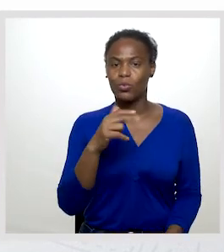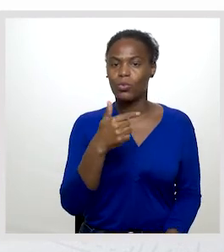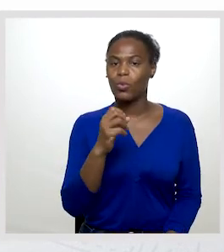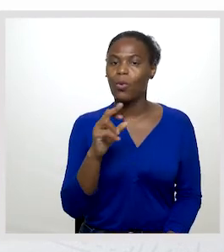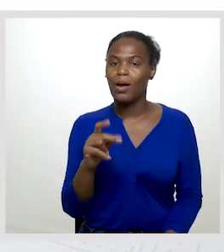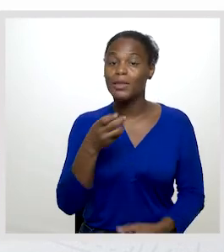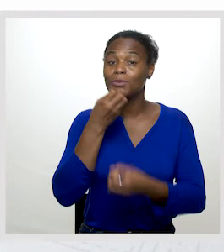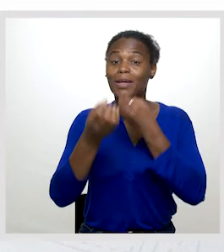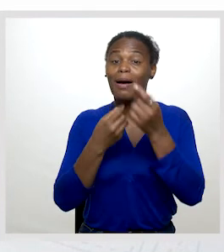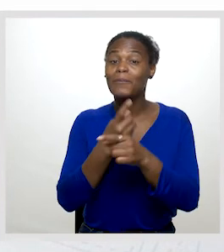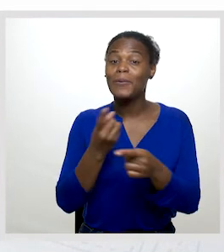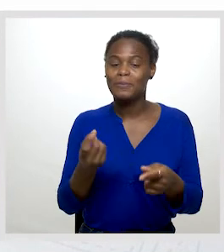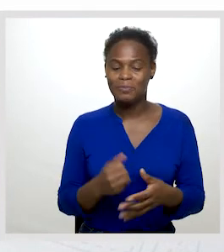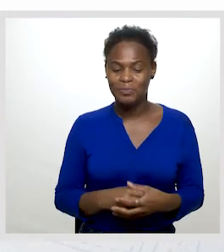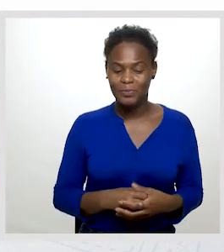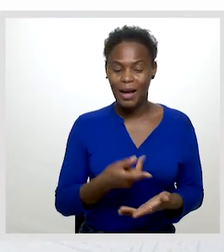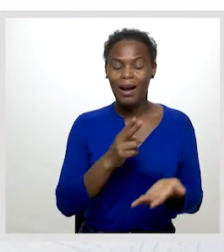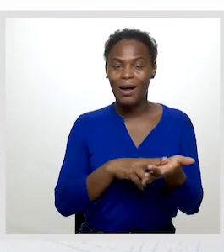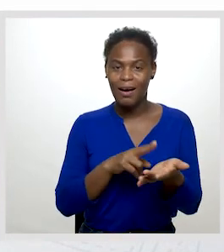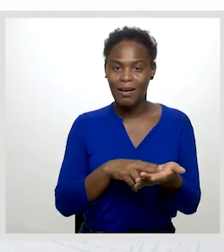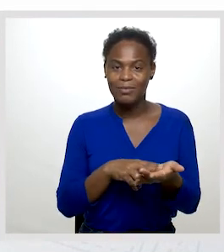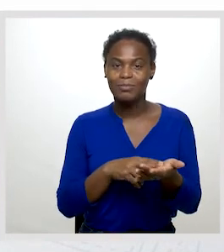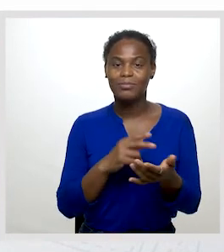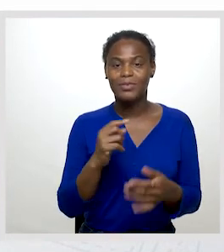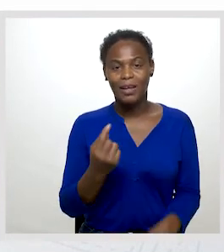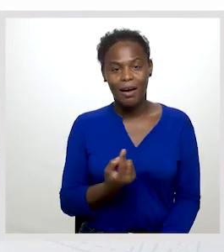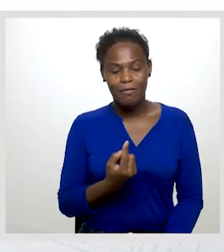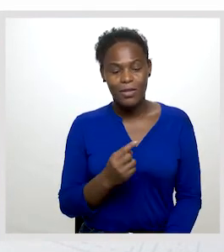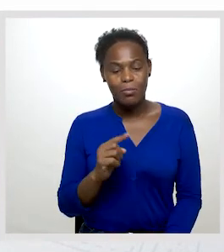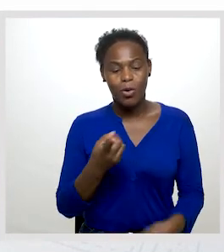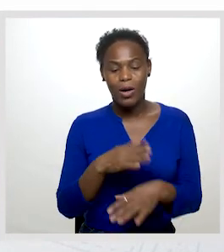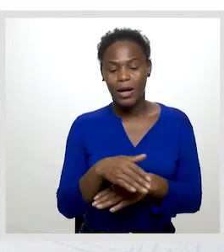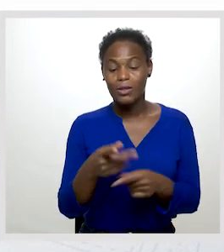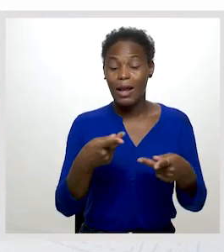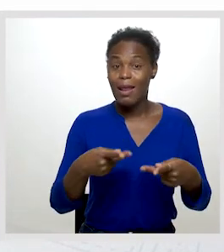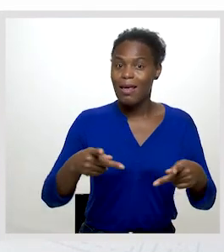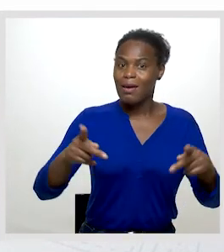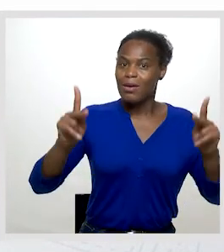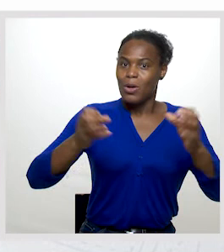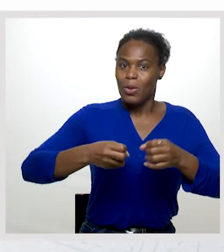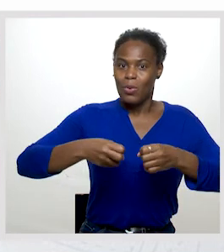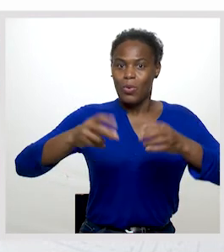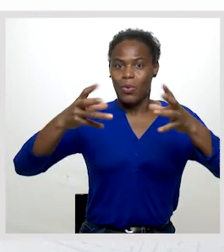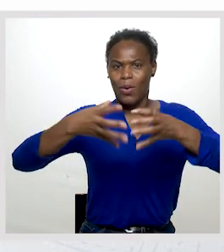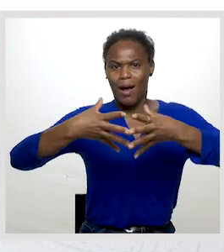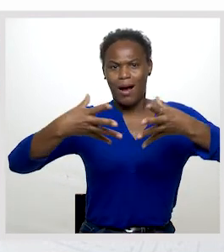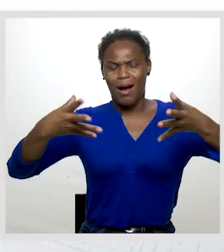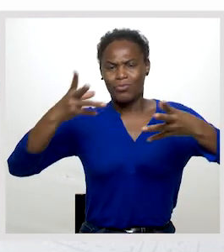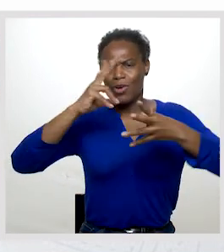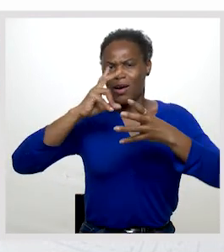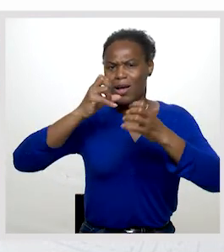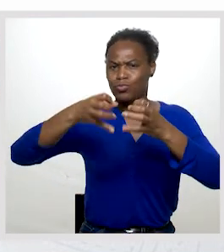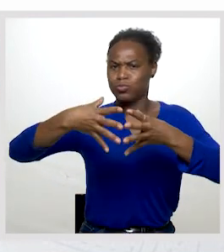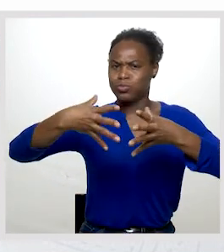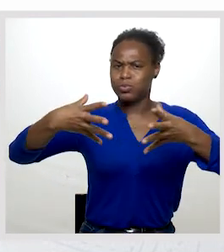redutora. Este motivo é o seguinte: devido à libertação de grandes quantidades